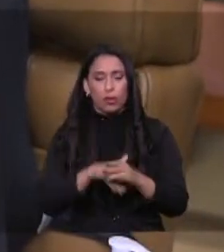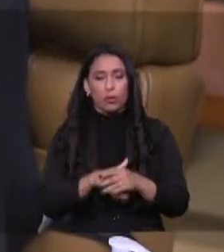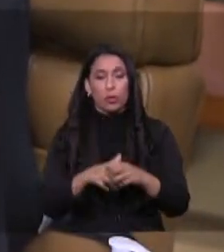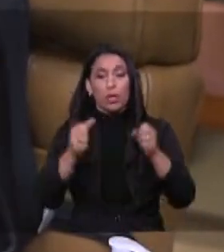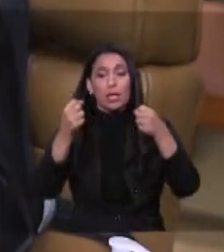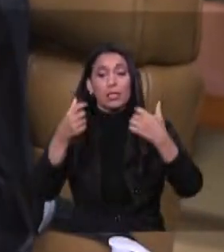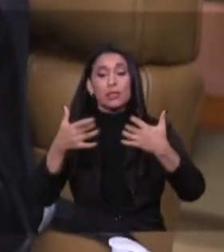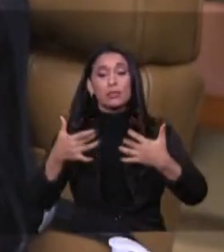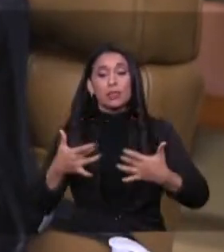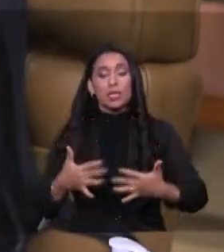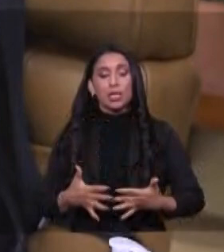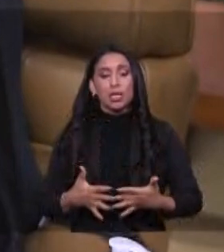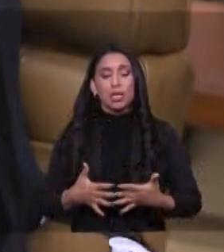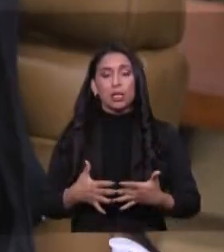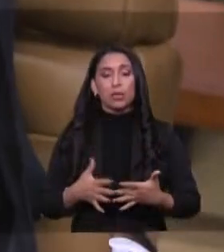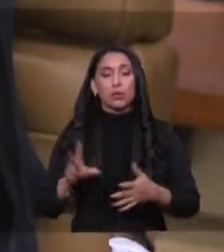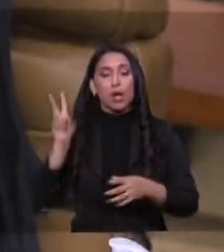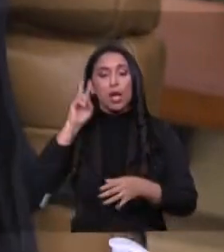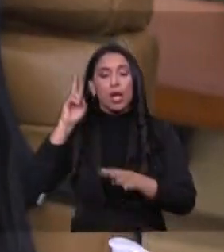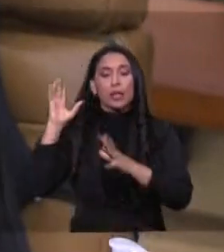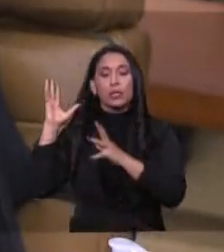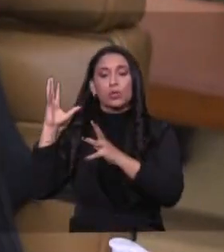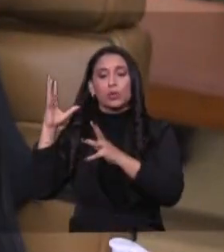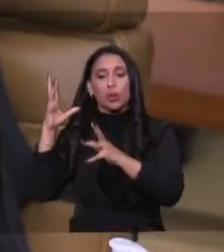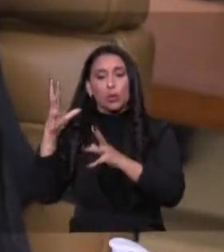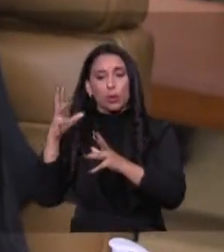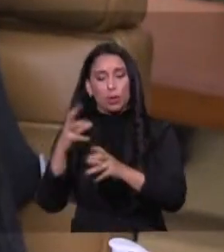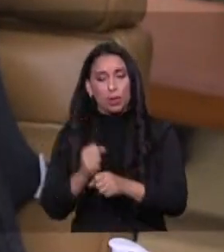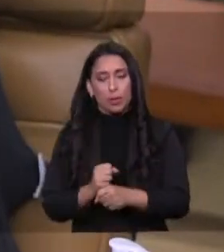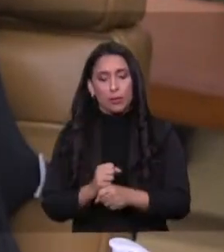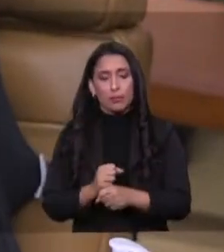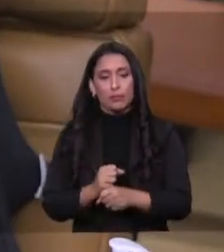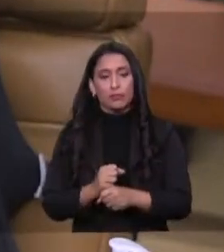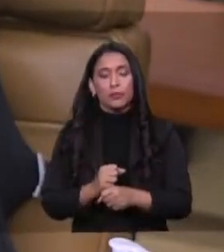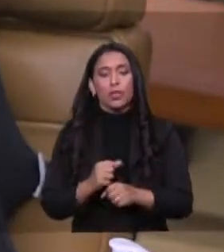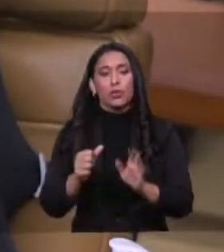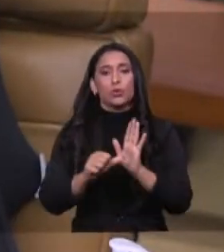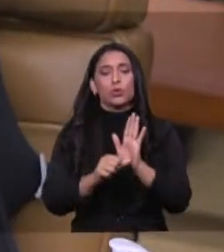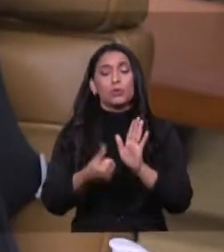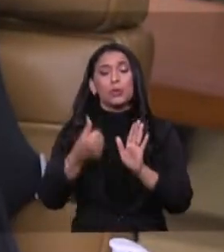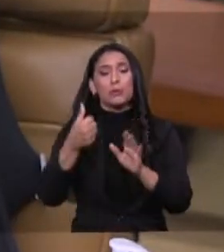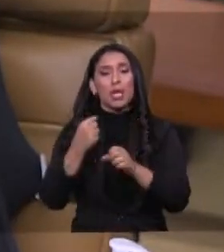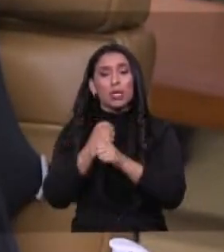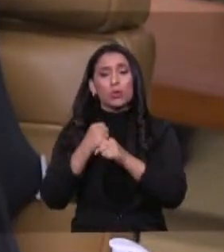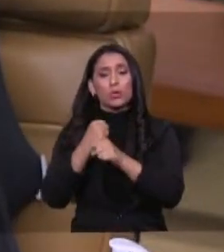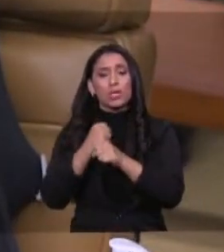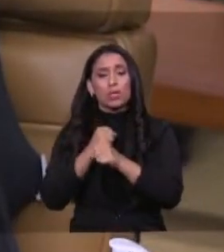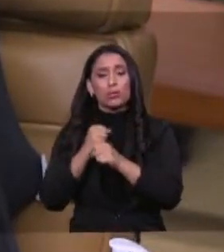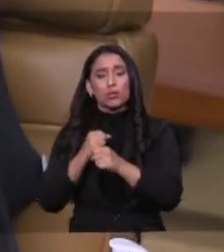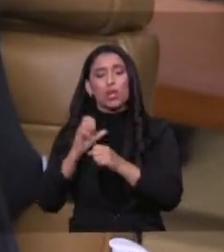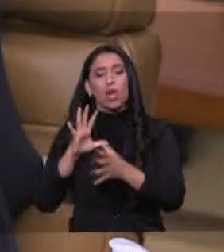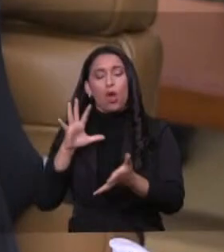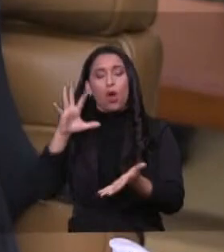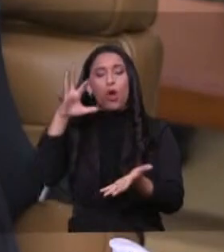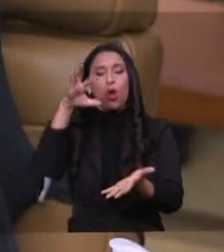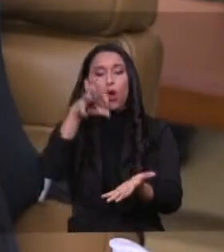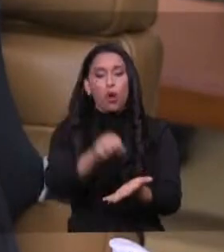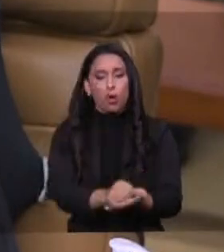desse percurso histórico dos primeiros anos de colonização